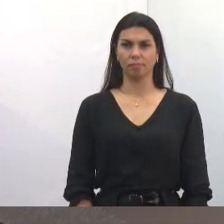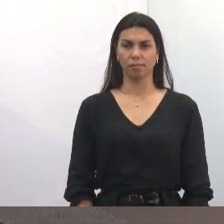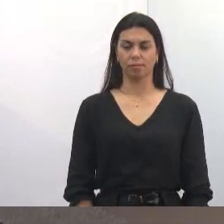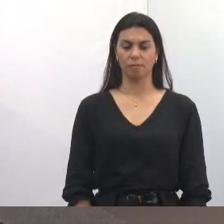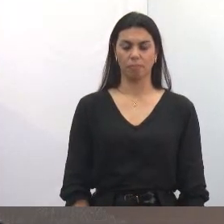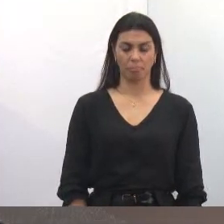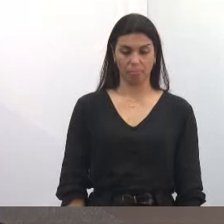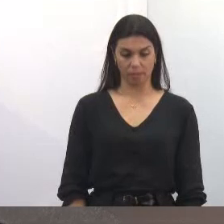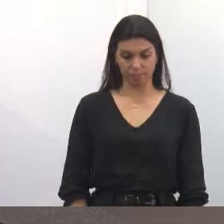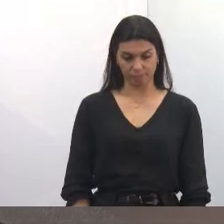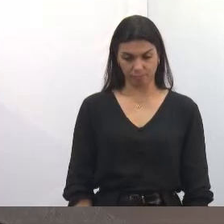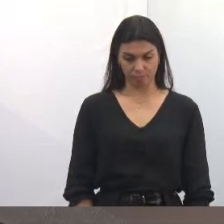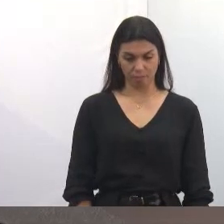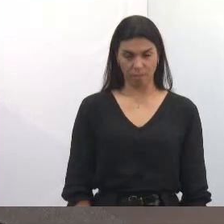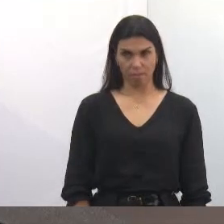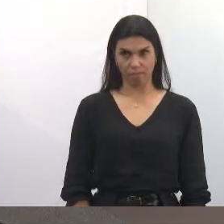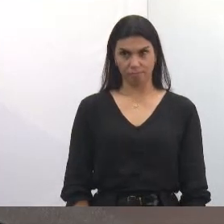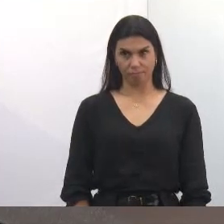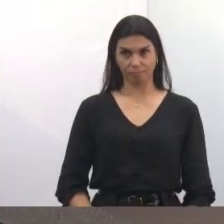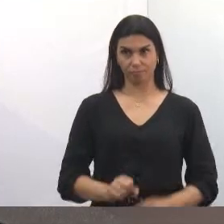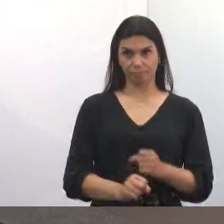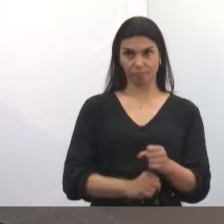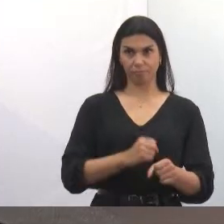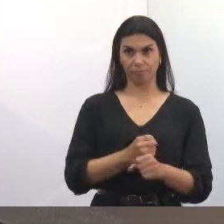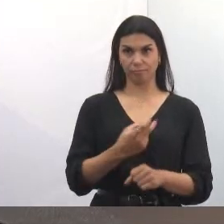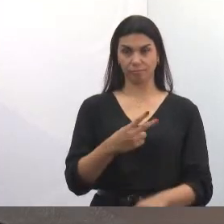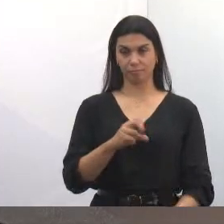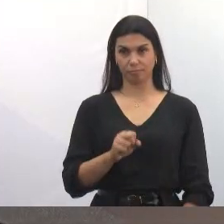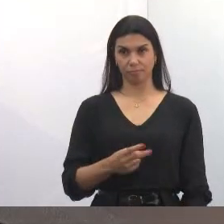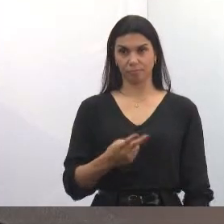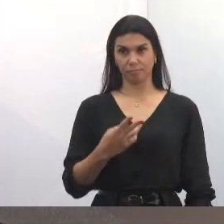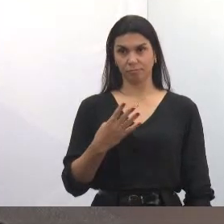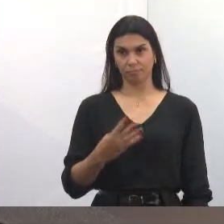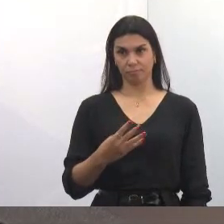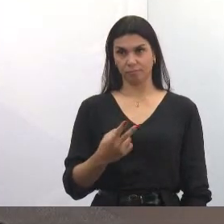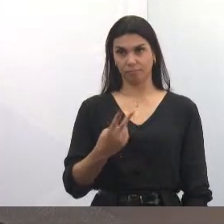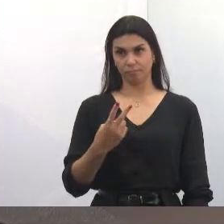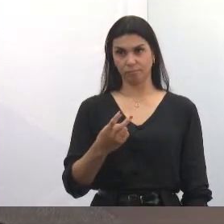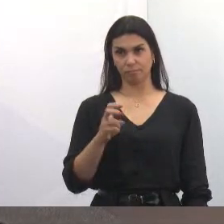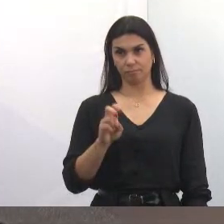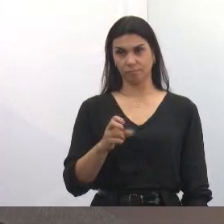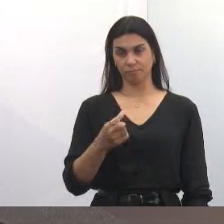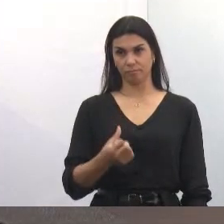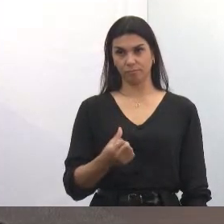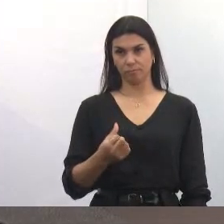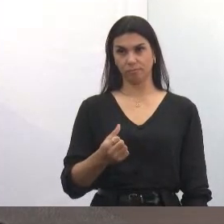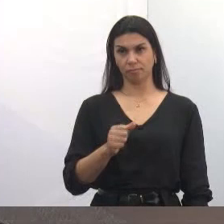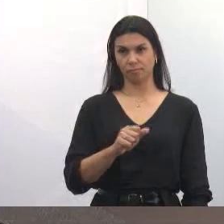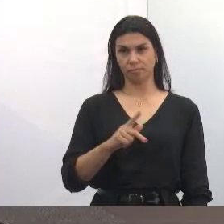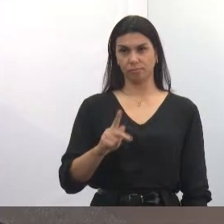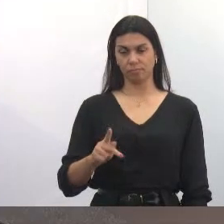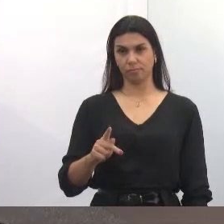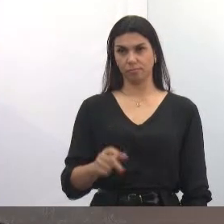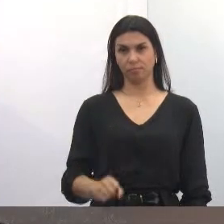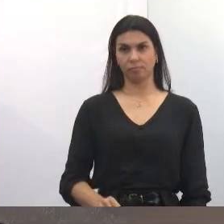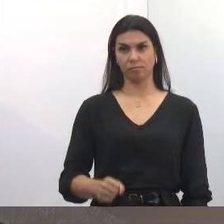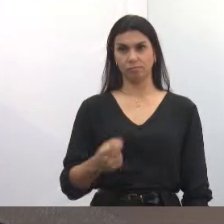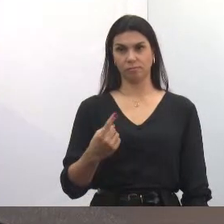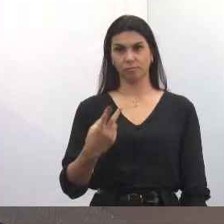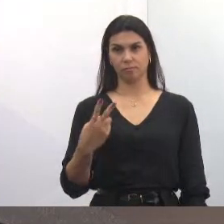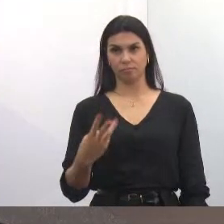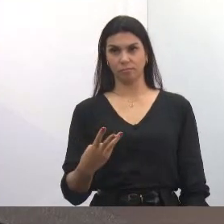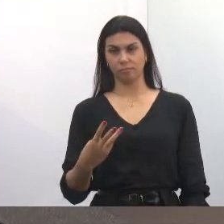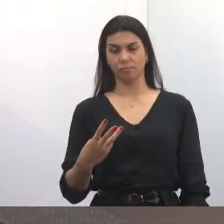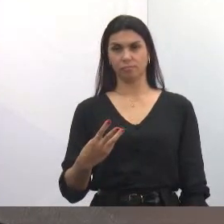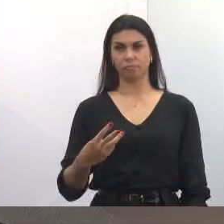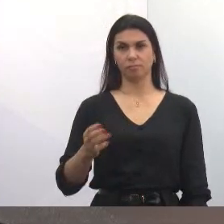estimado pelo atorial para o ano 2024 corresponde a 256 aposentados e 13 pensionistas